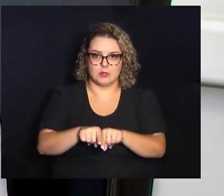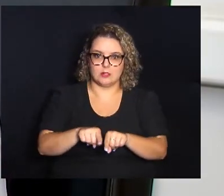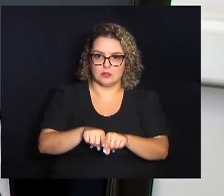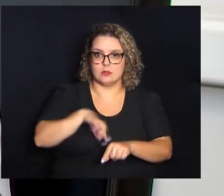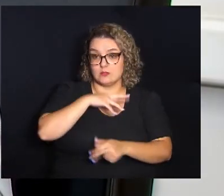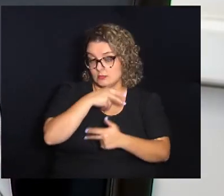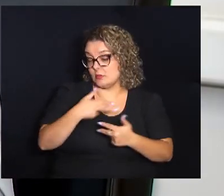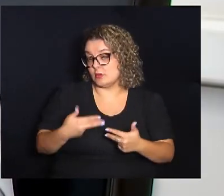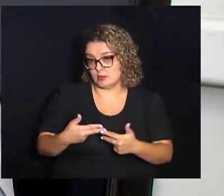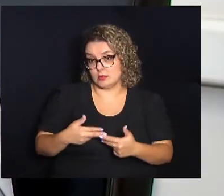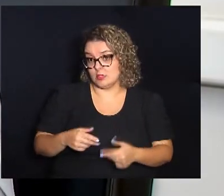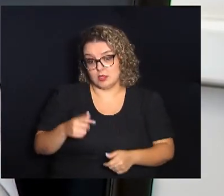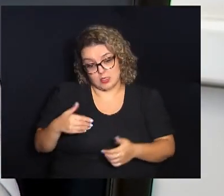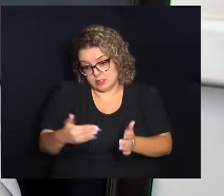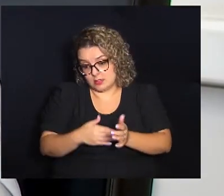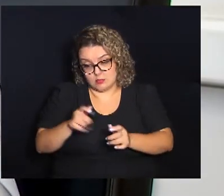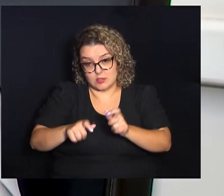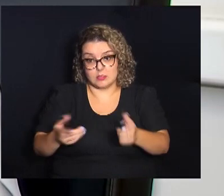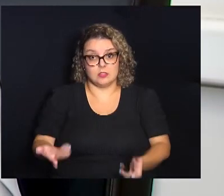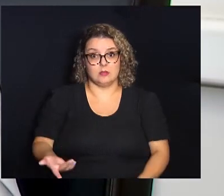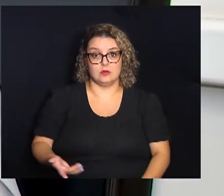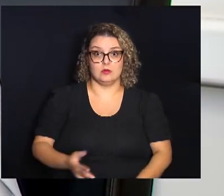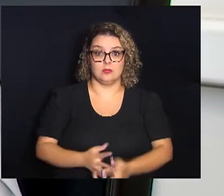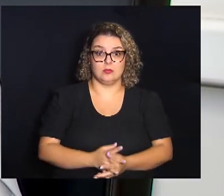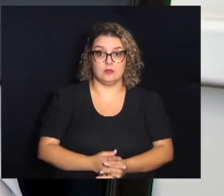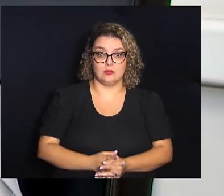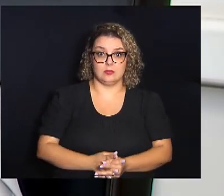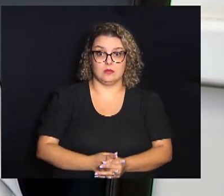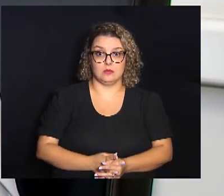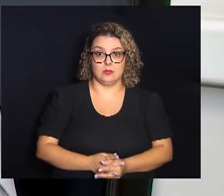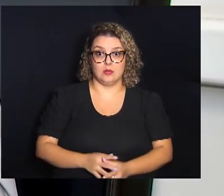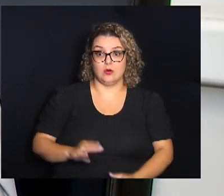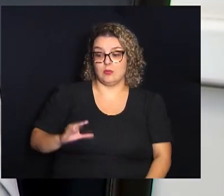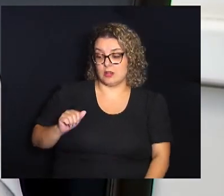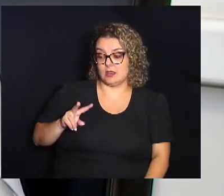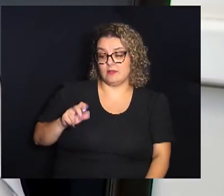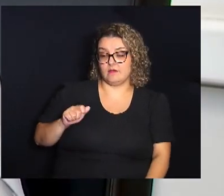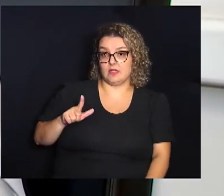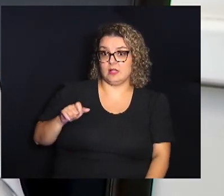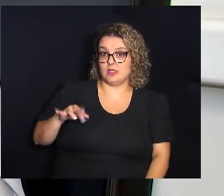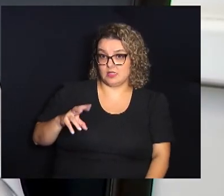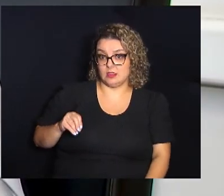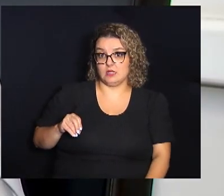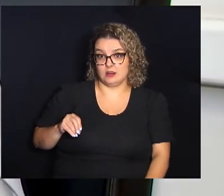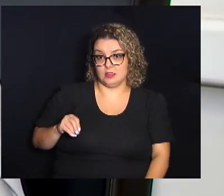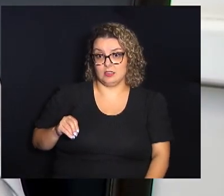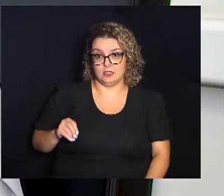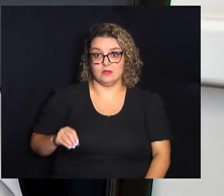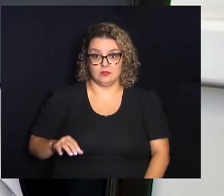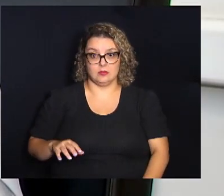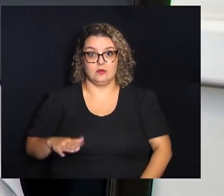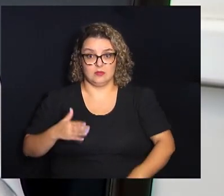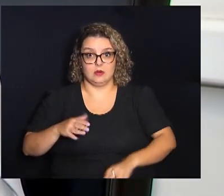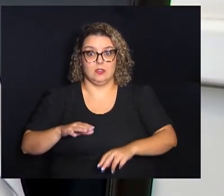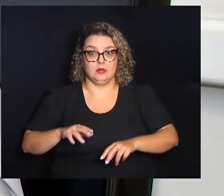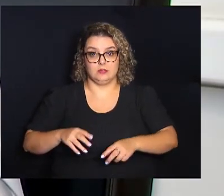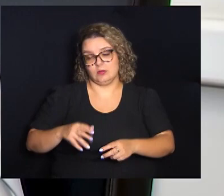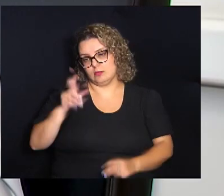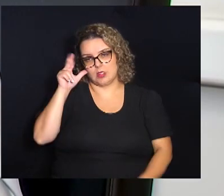e até pessoas, né? Esses dias um cavaleiro foi atropelado. O cavalo morreu e o cavaleiro ficou bem